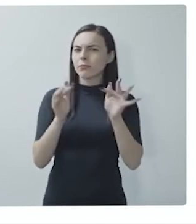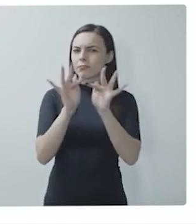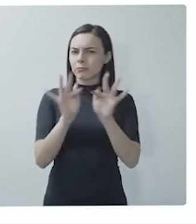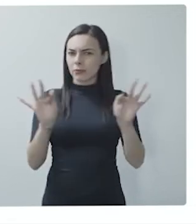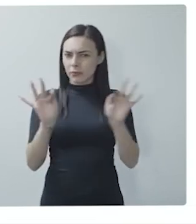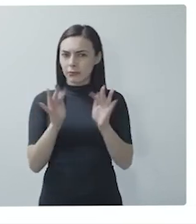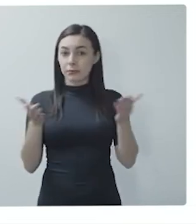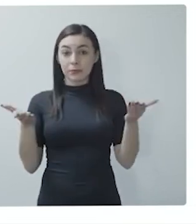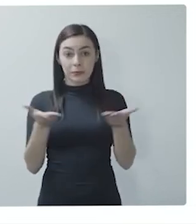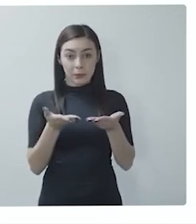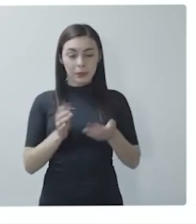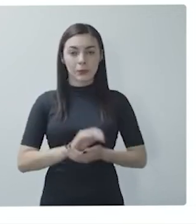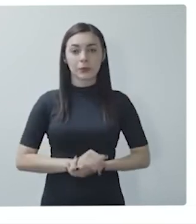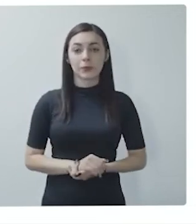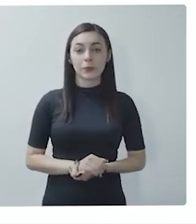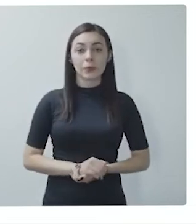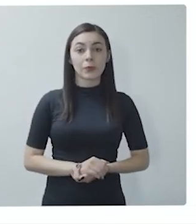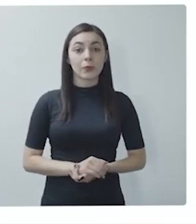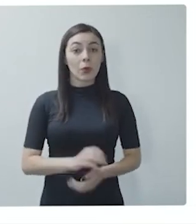ali? O